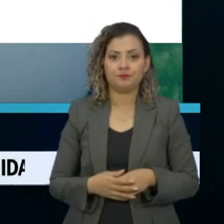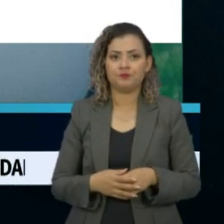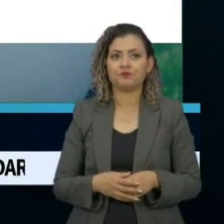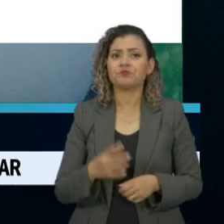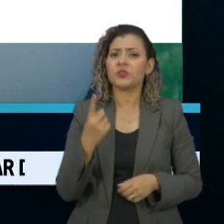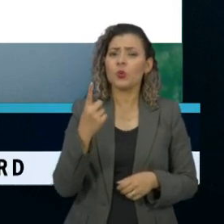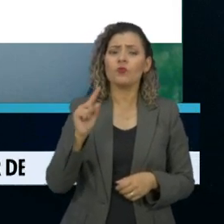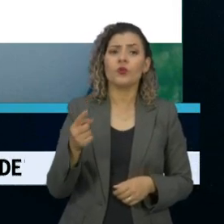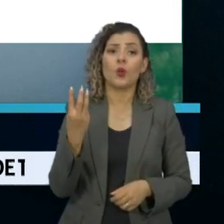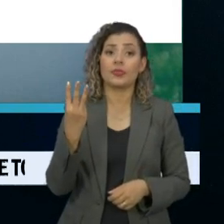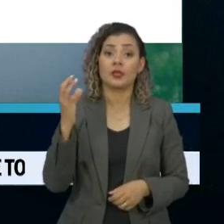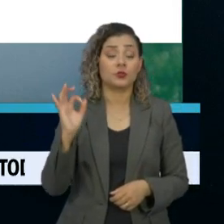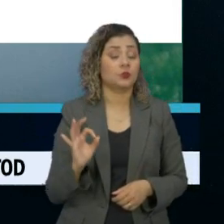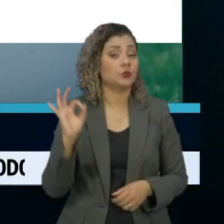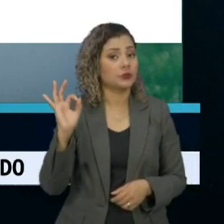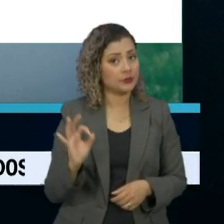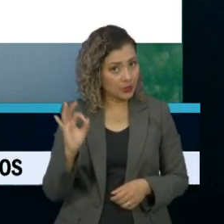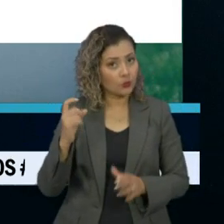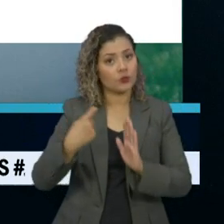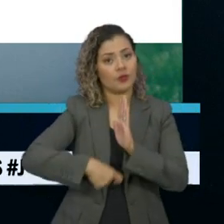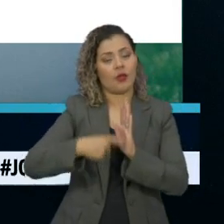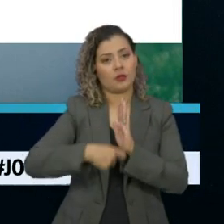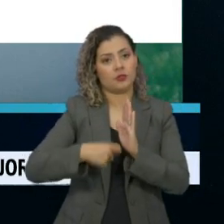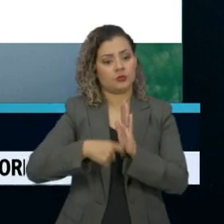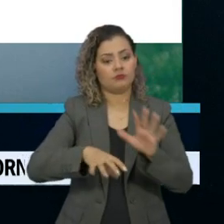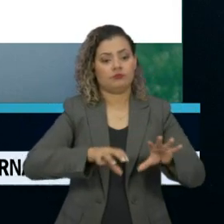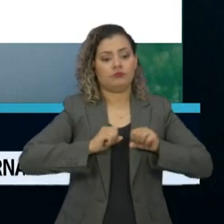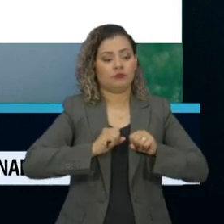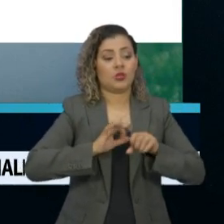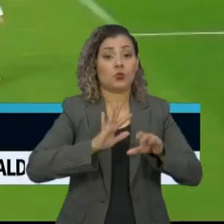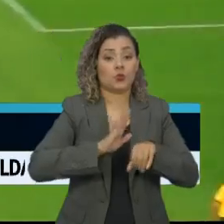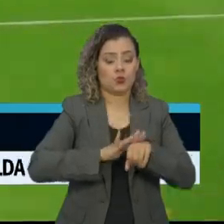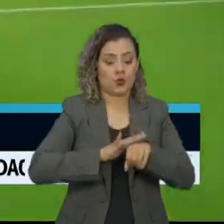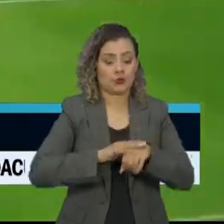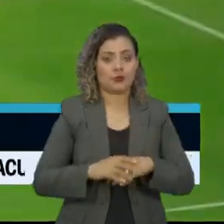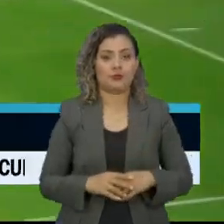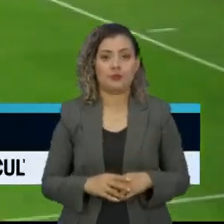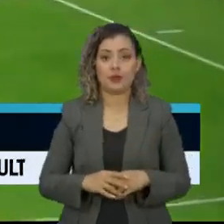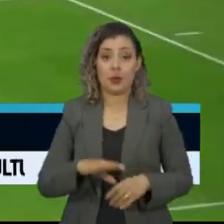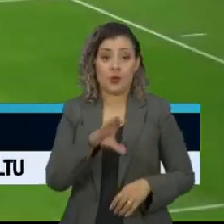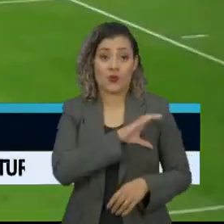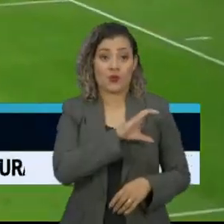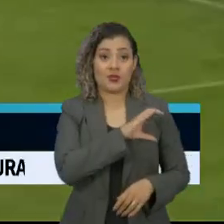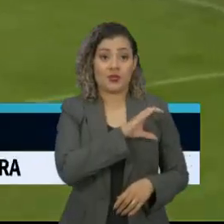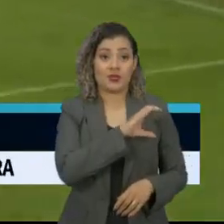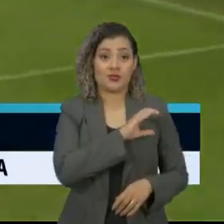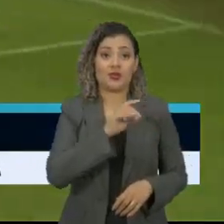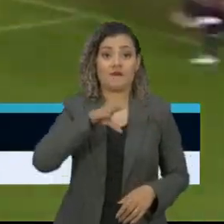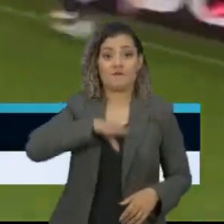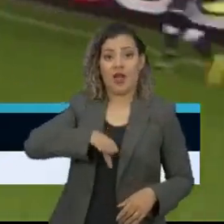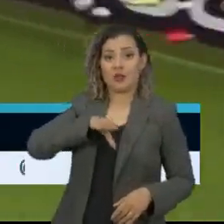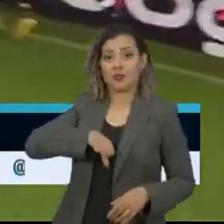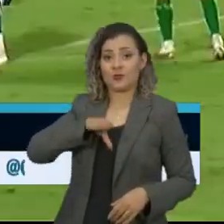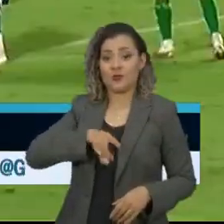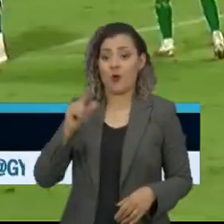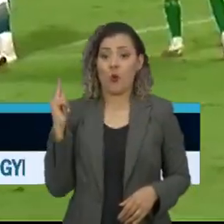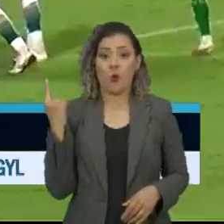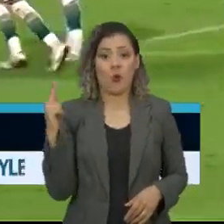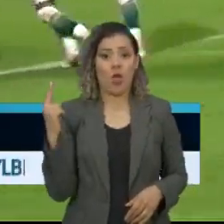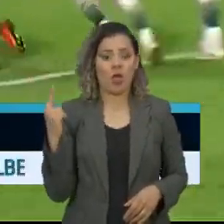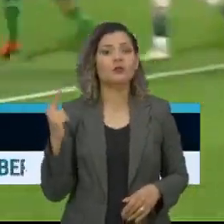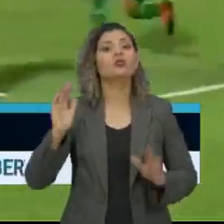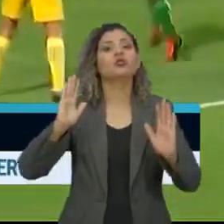de 1,3% de positividade para a doença. Corinthians, Vasco e Goiás